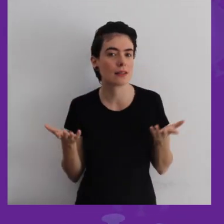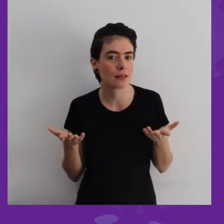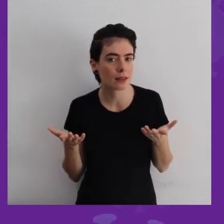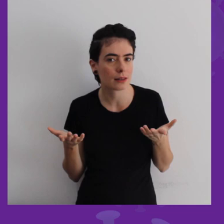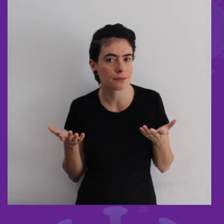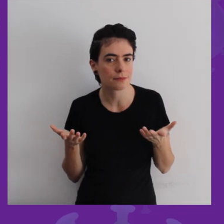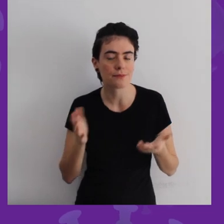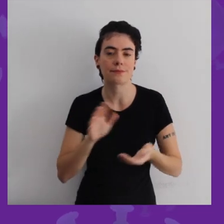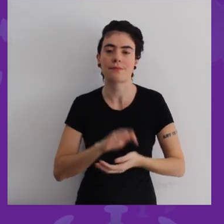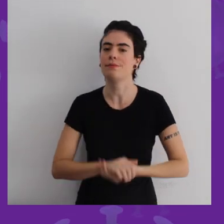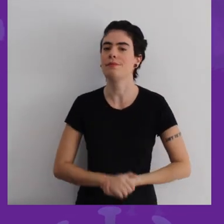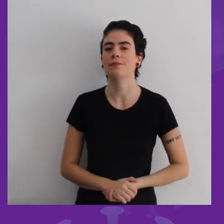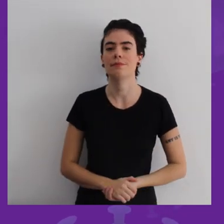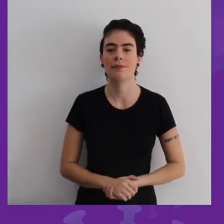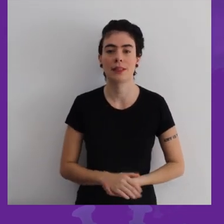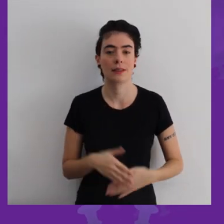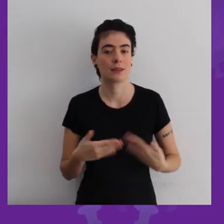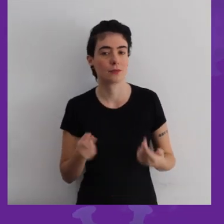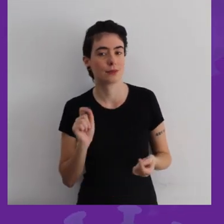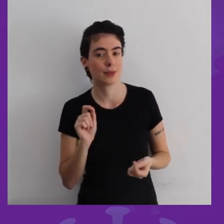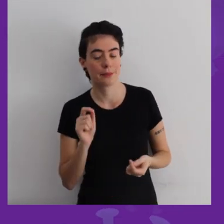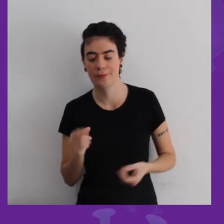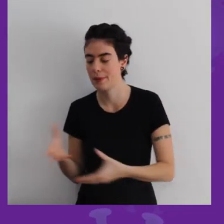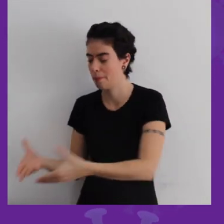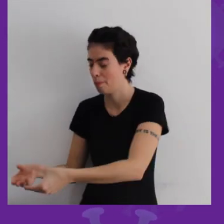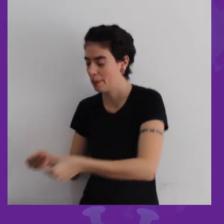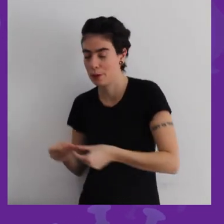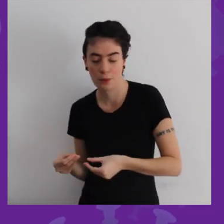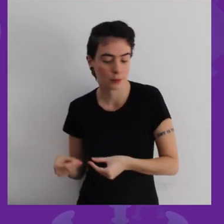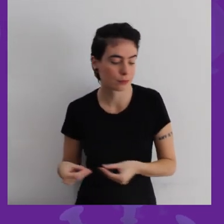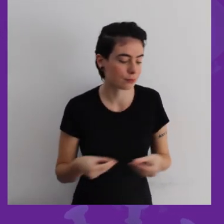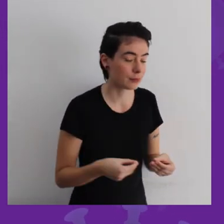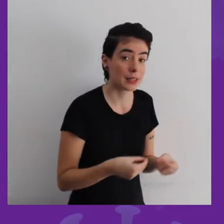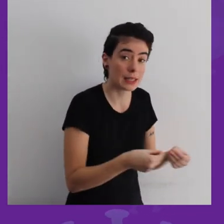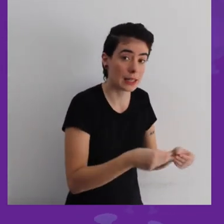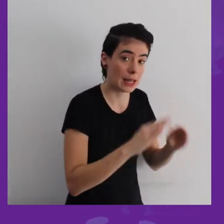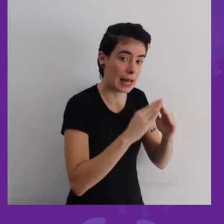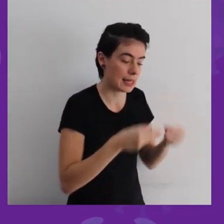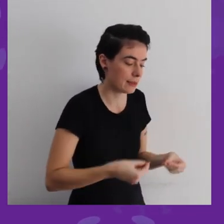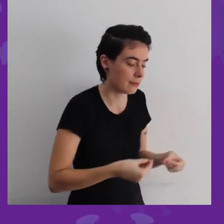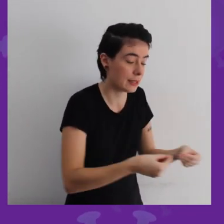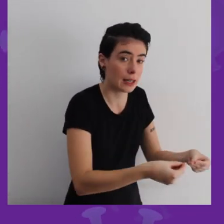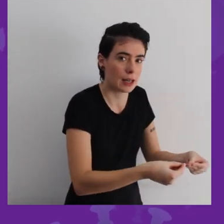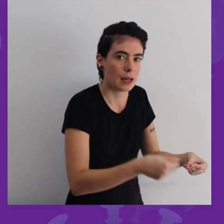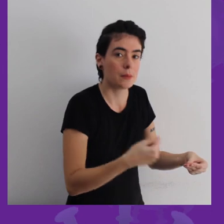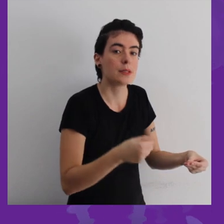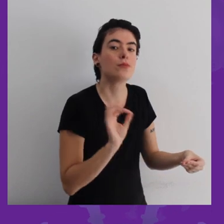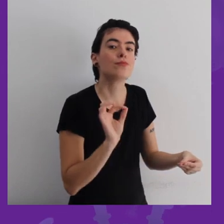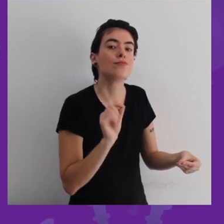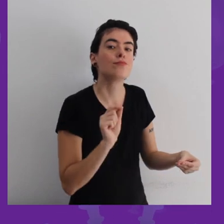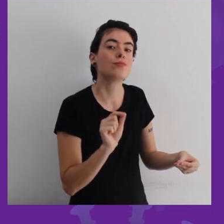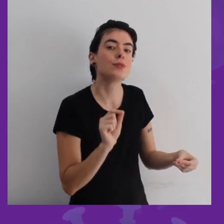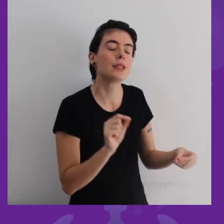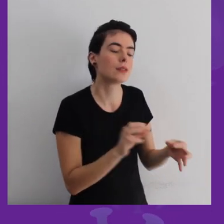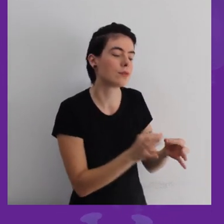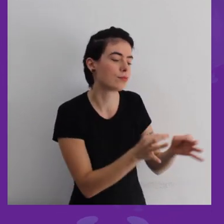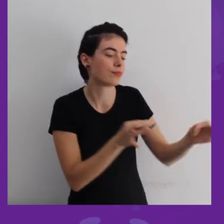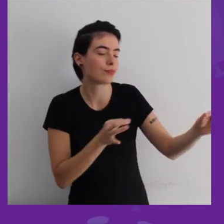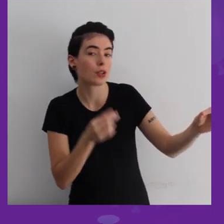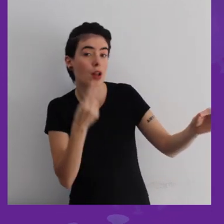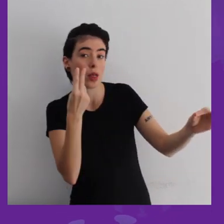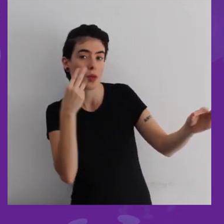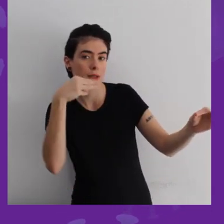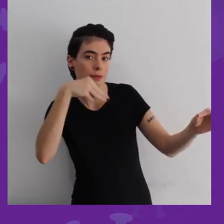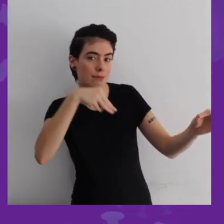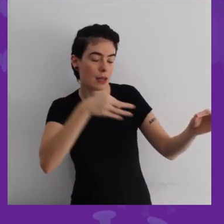ele na hora que ele for entregar ele precisa ter uma distância de no mínimo 2 m da pessoa que vai receber o produto na